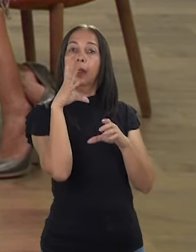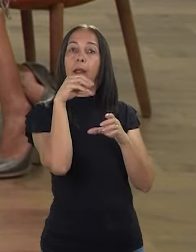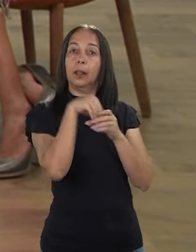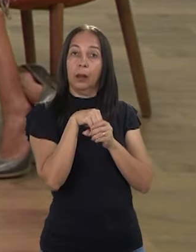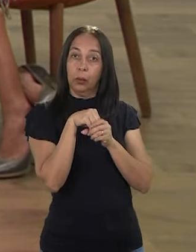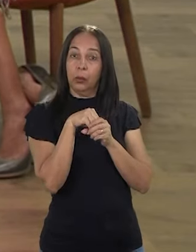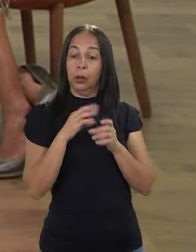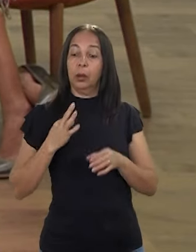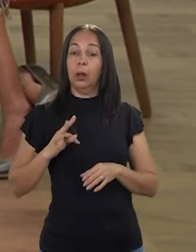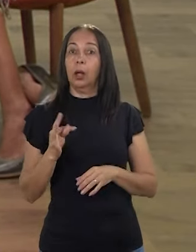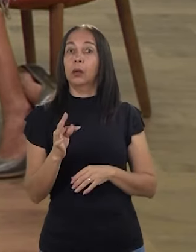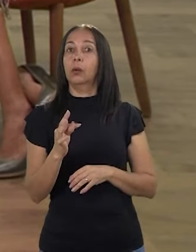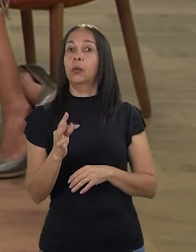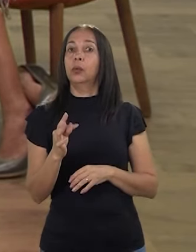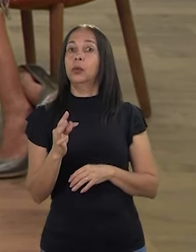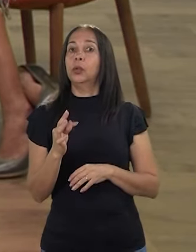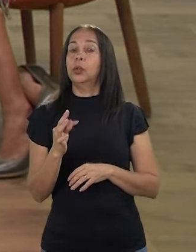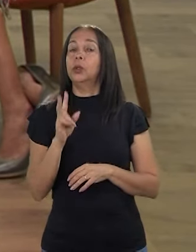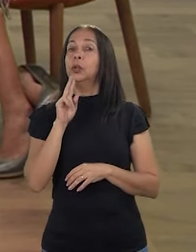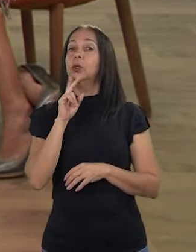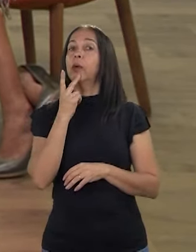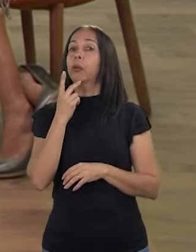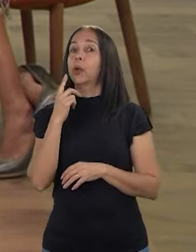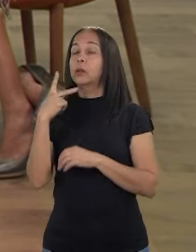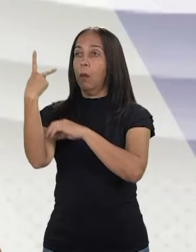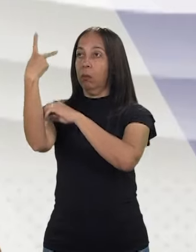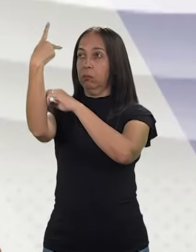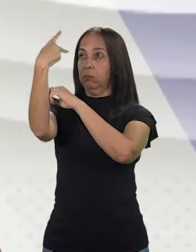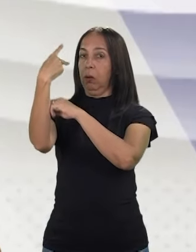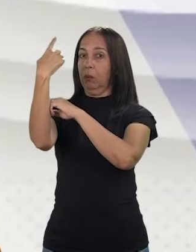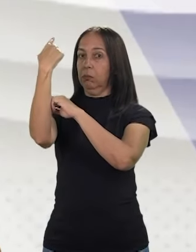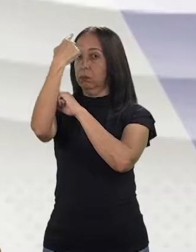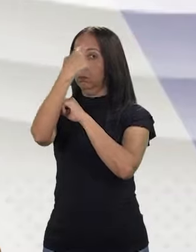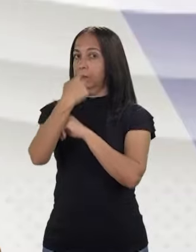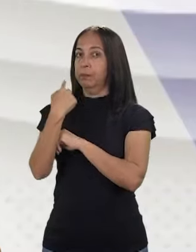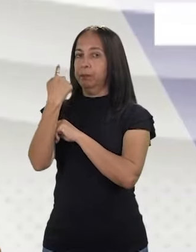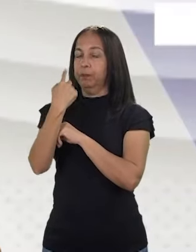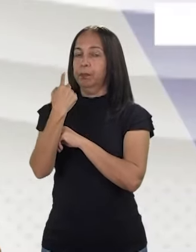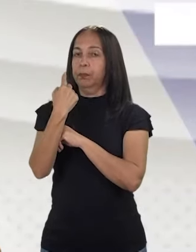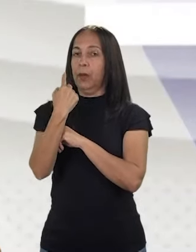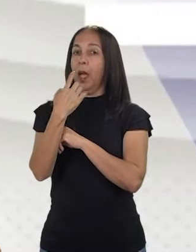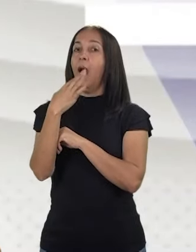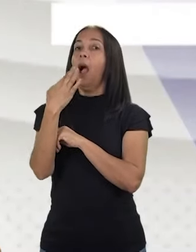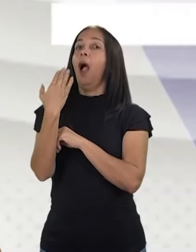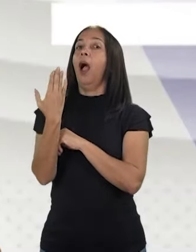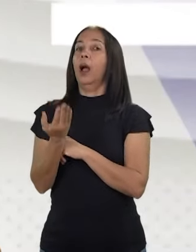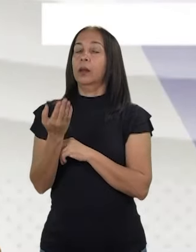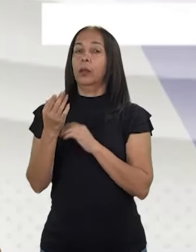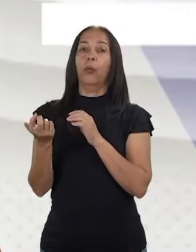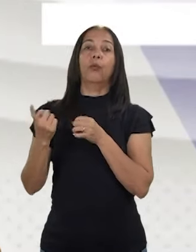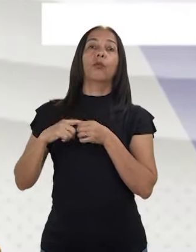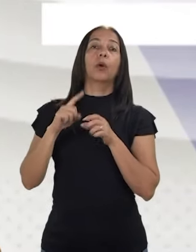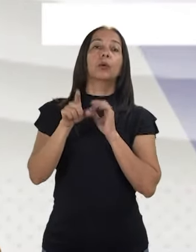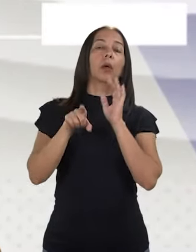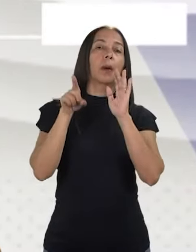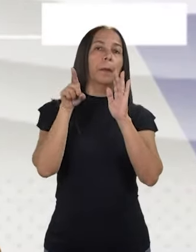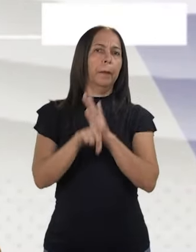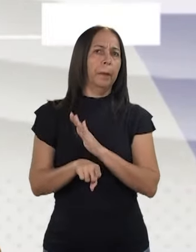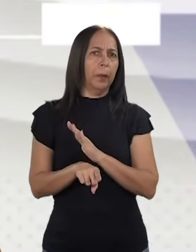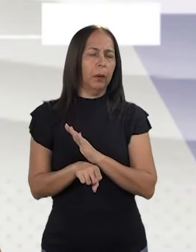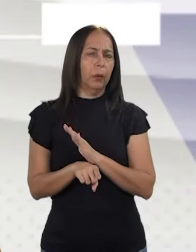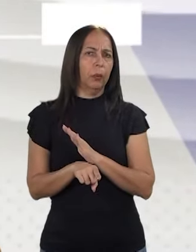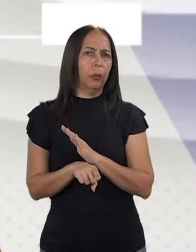de reconhecimento facial sobre o argumento de Segurança Pública né E aí volta aquela ideia aquela pergunta aquela questão que